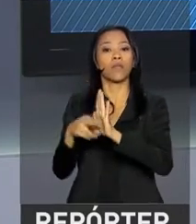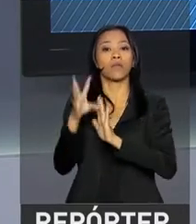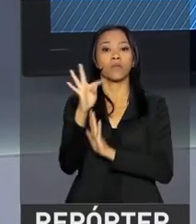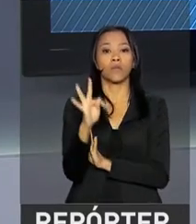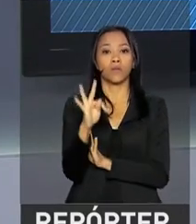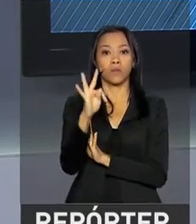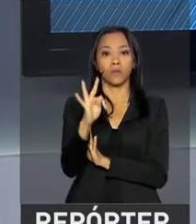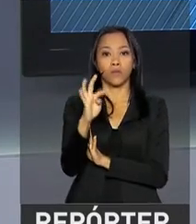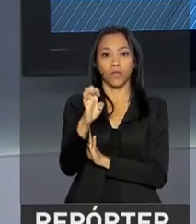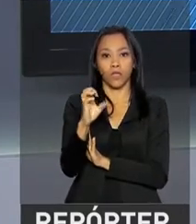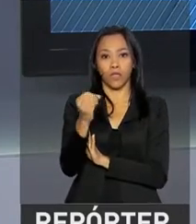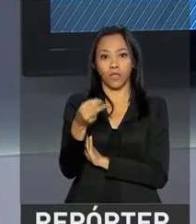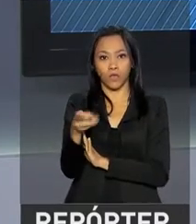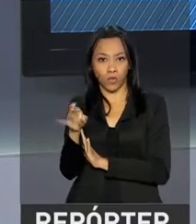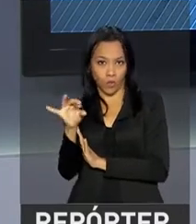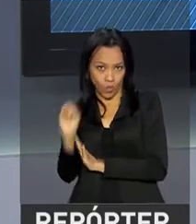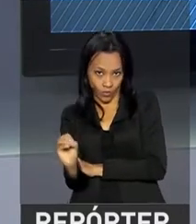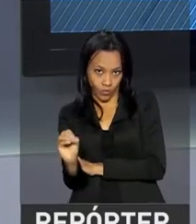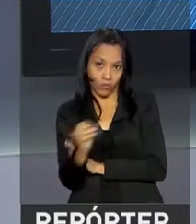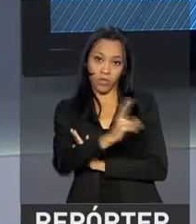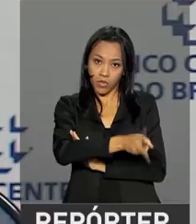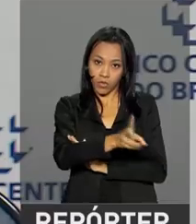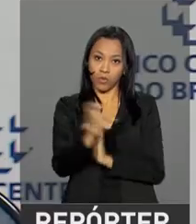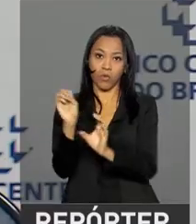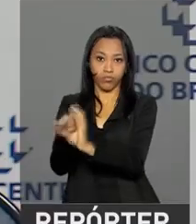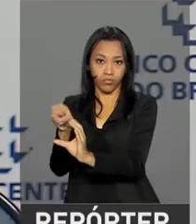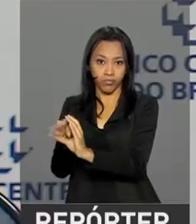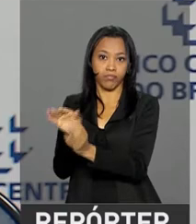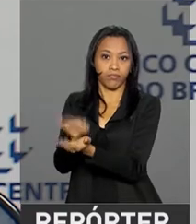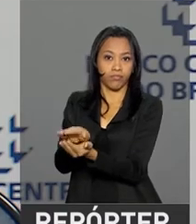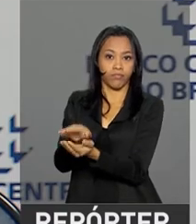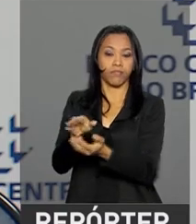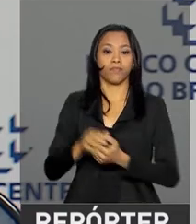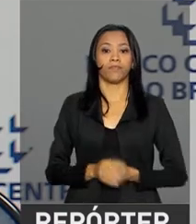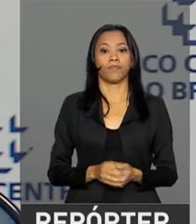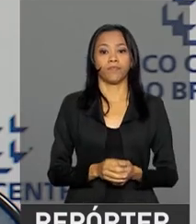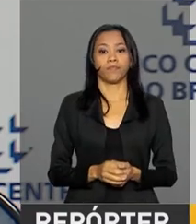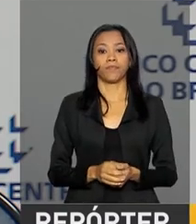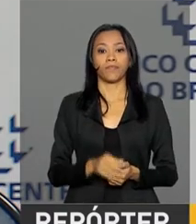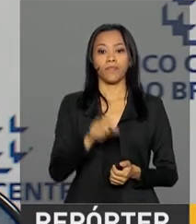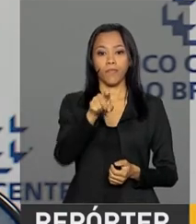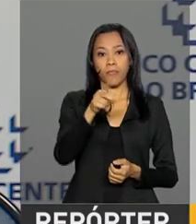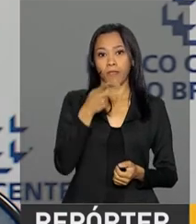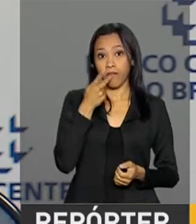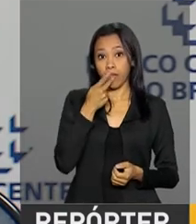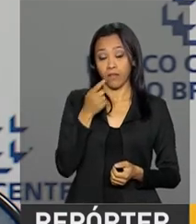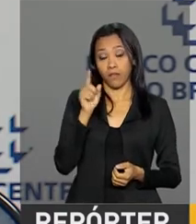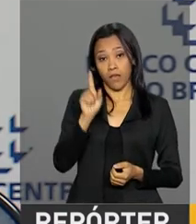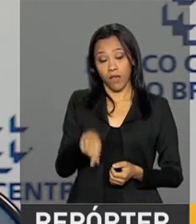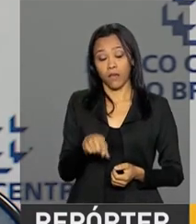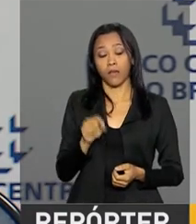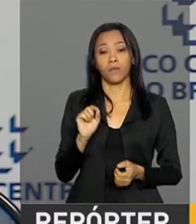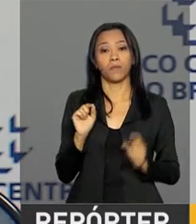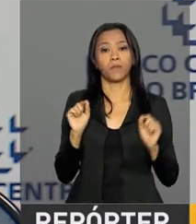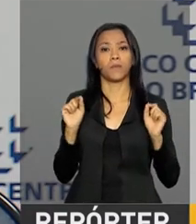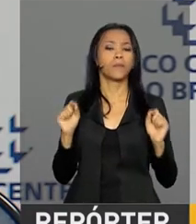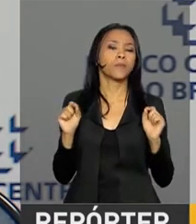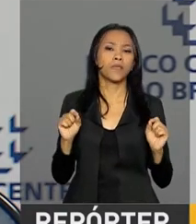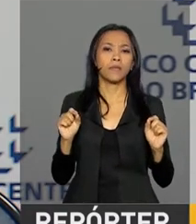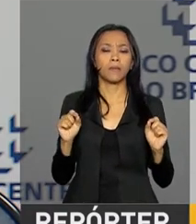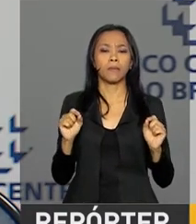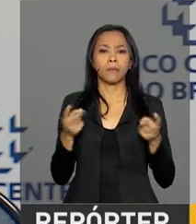sem alterar a remuneração da poupança é para preservar olhando do ponto de vista de